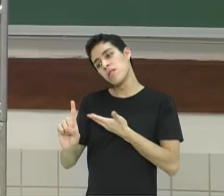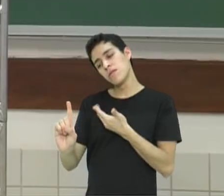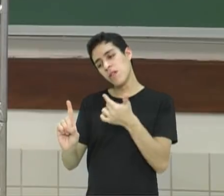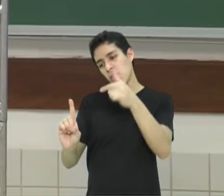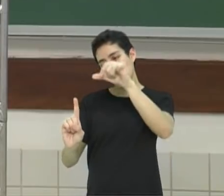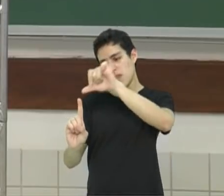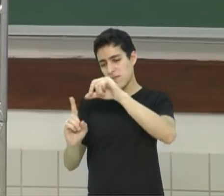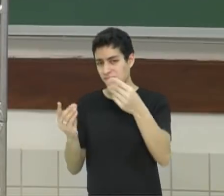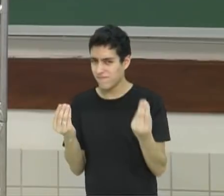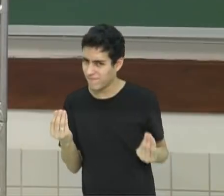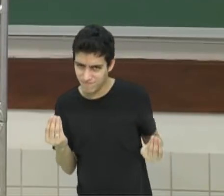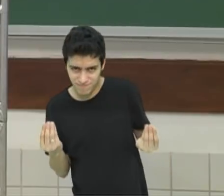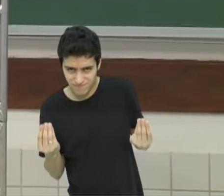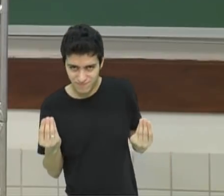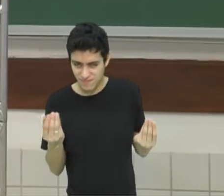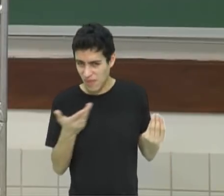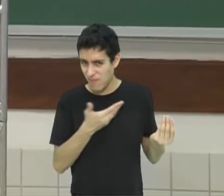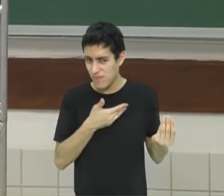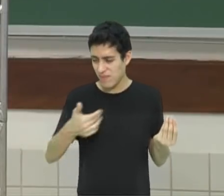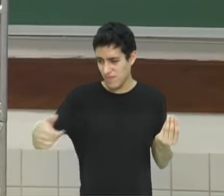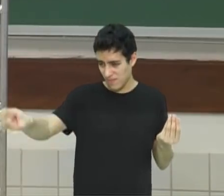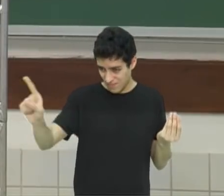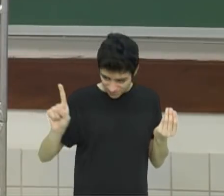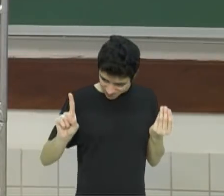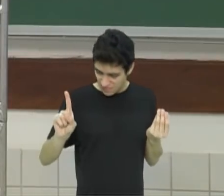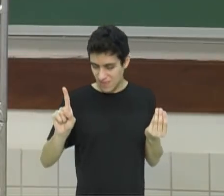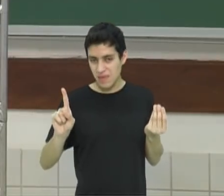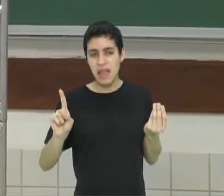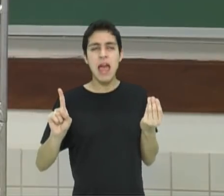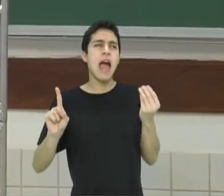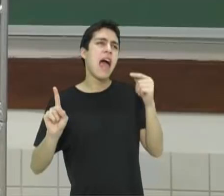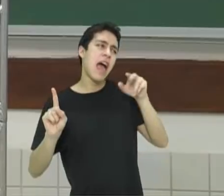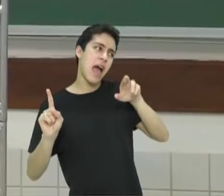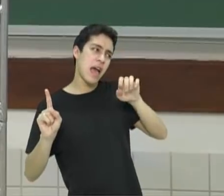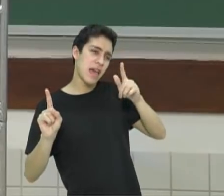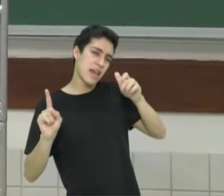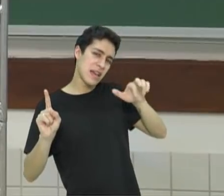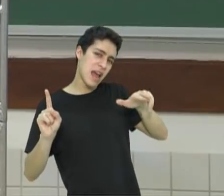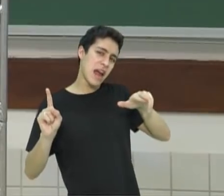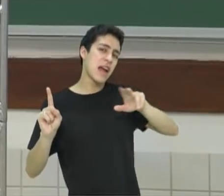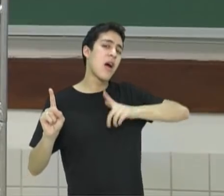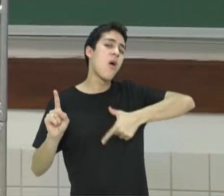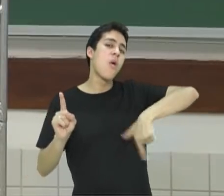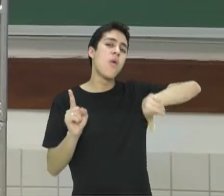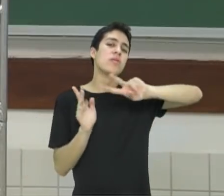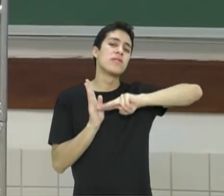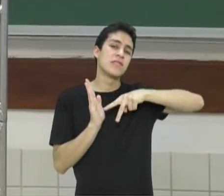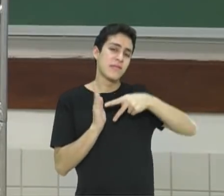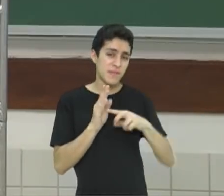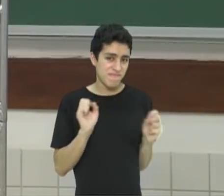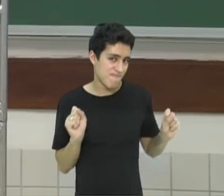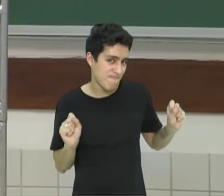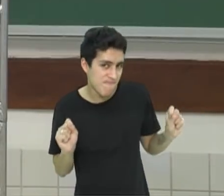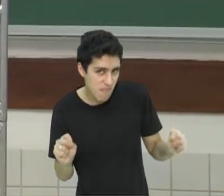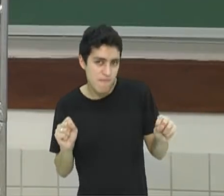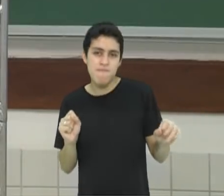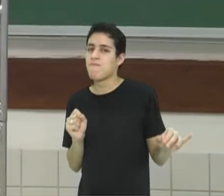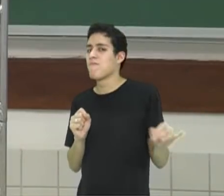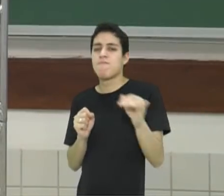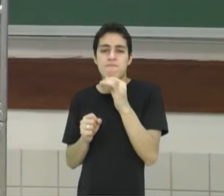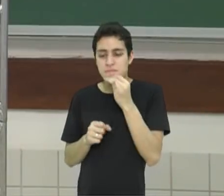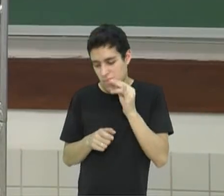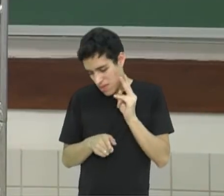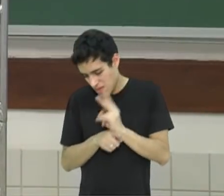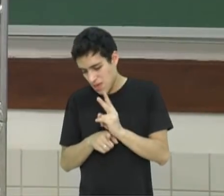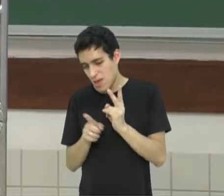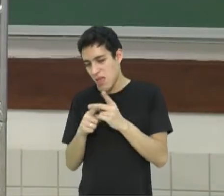poderia regar essas amizades? Esse regar pode significar outra coisa, professora. Ele pode significar